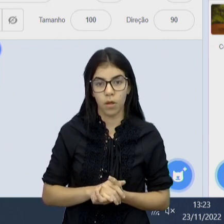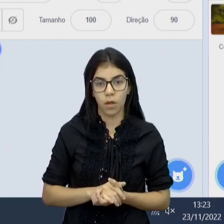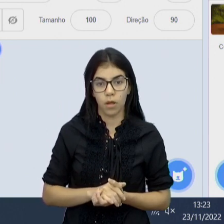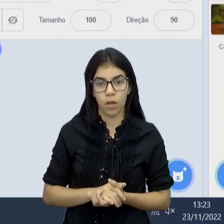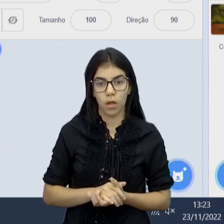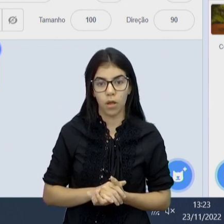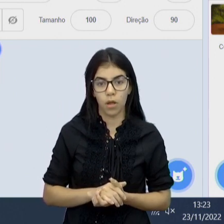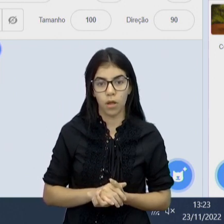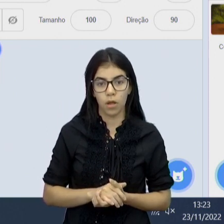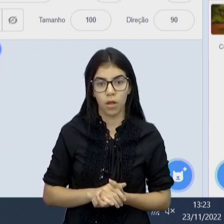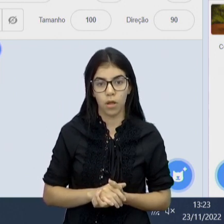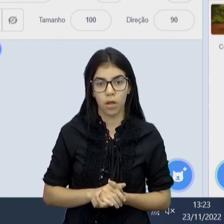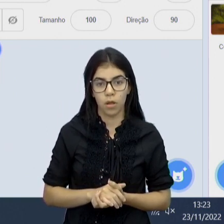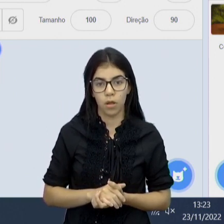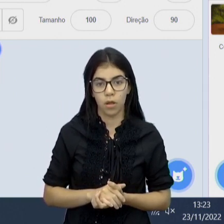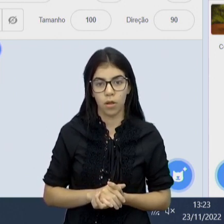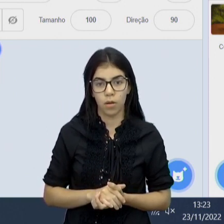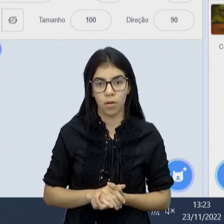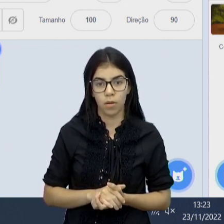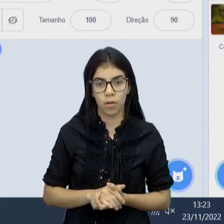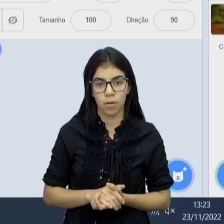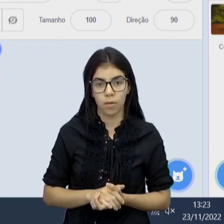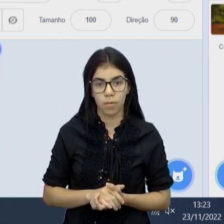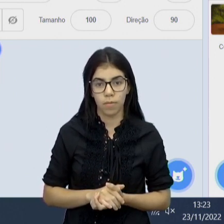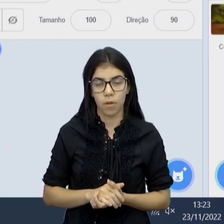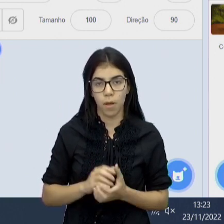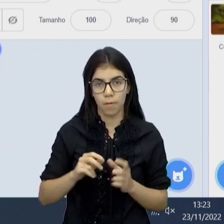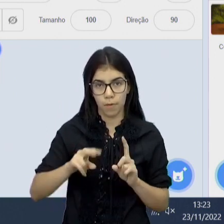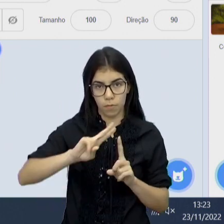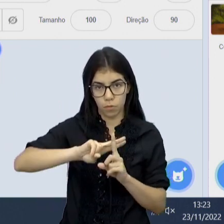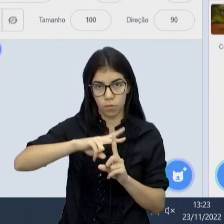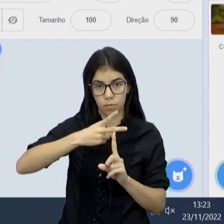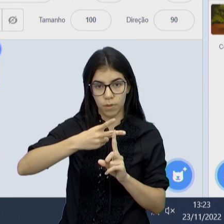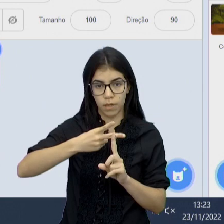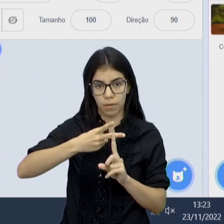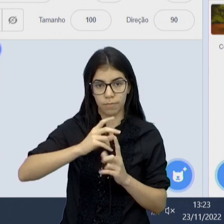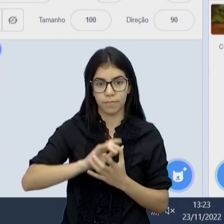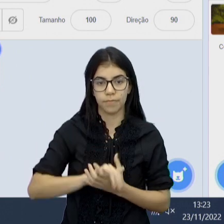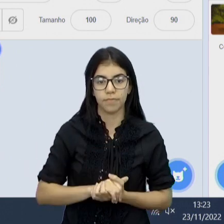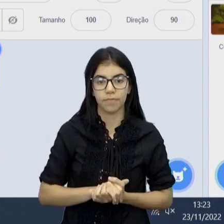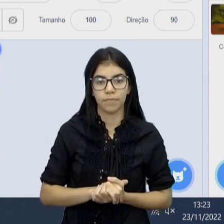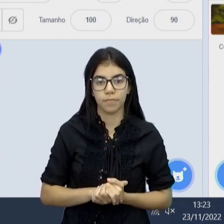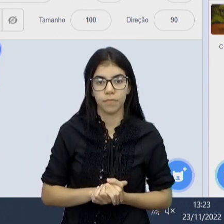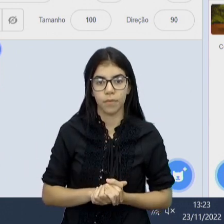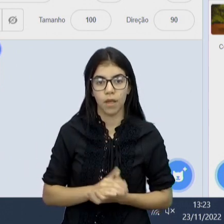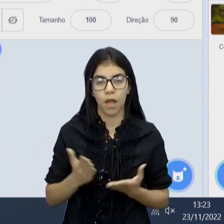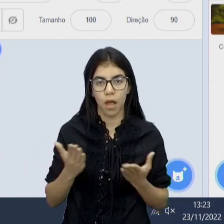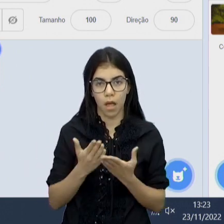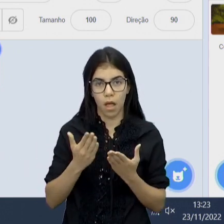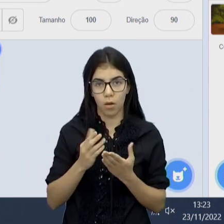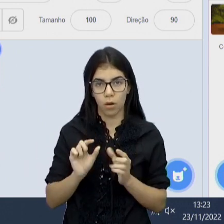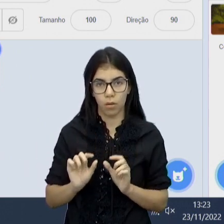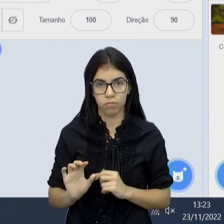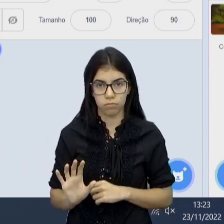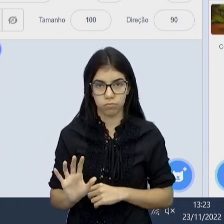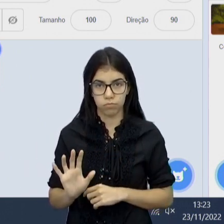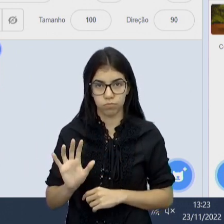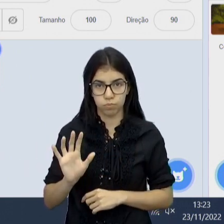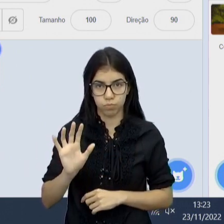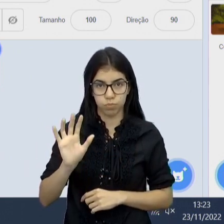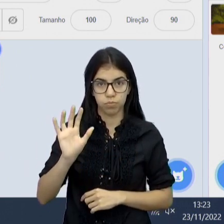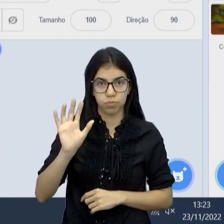Pode duplicar, só que você duplicar isso, grudado ele duplicaria tudo, isso aí. Muito bom. Então encaixa lá já de volta, né? Vai